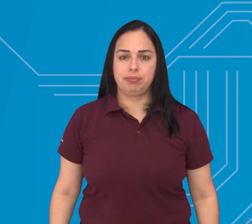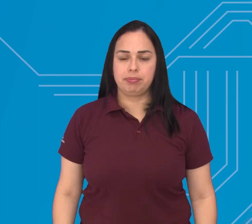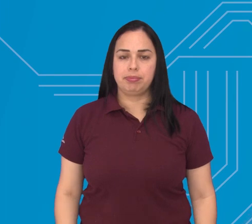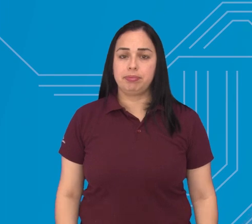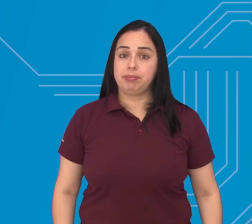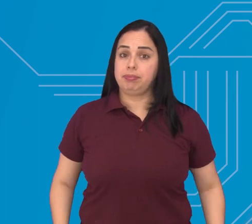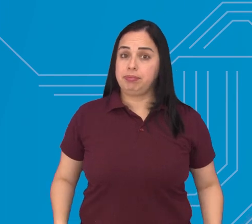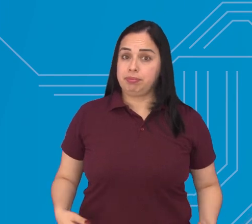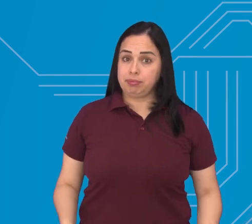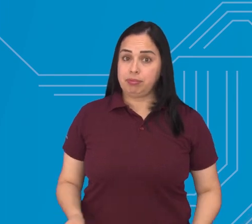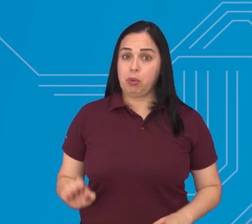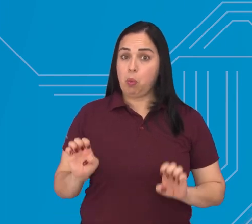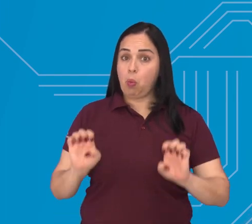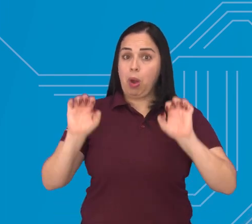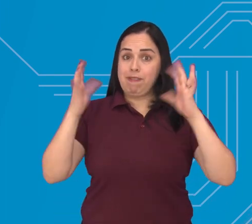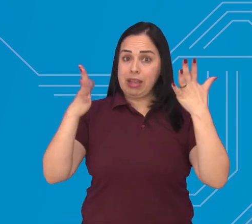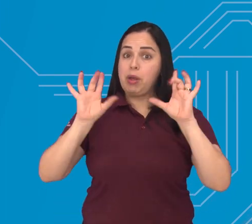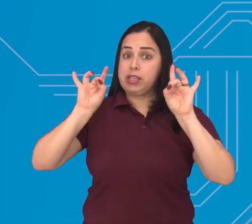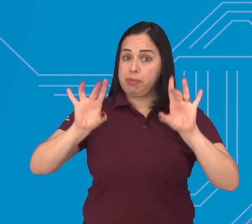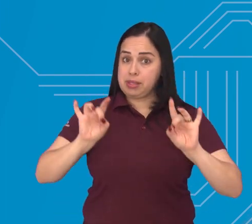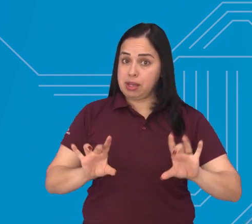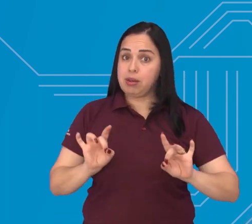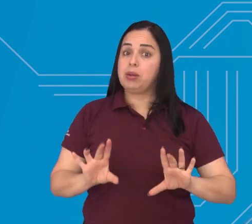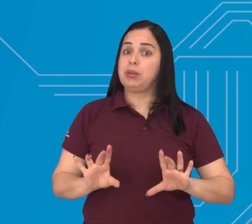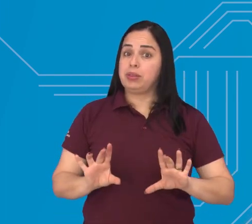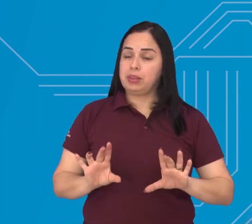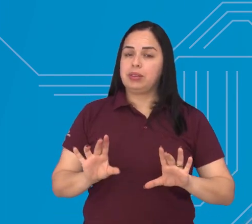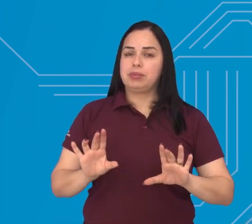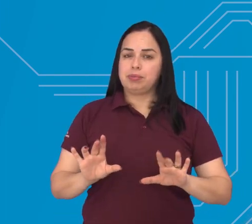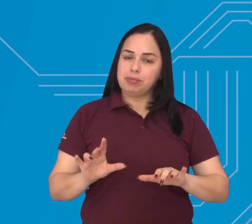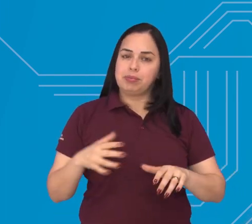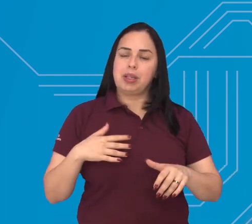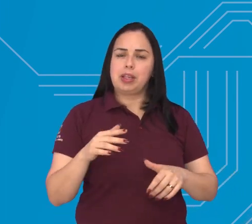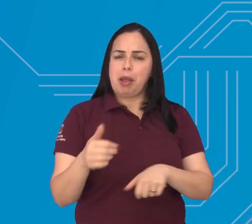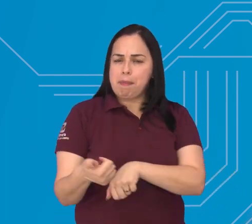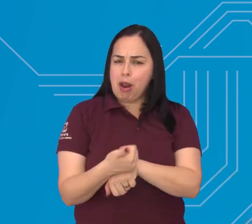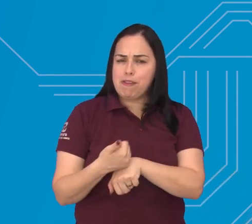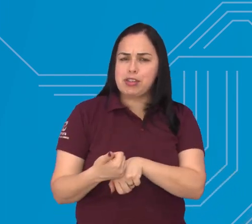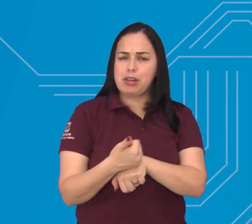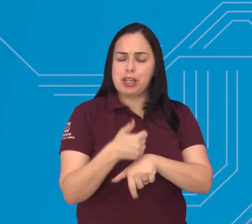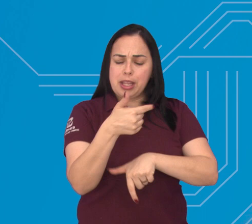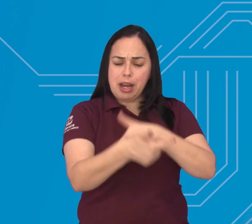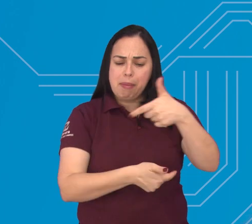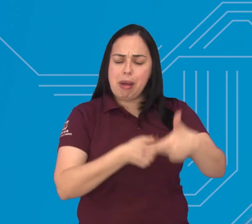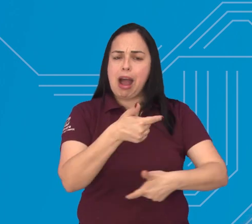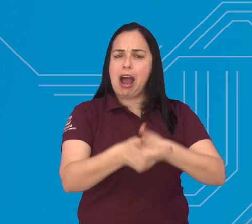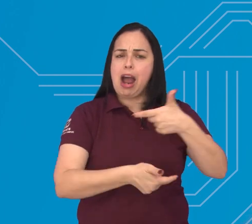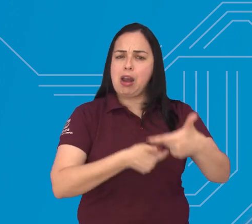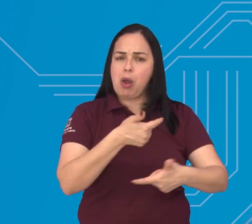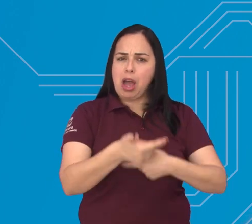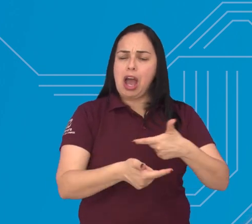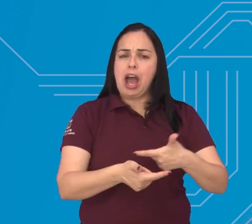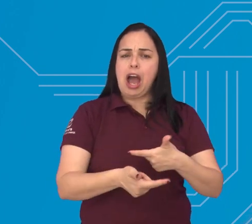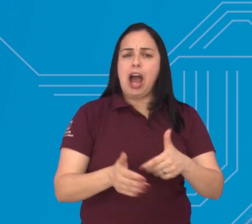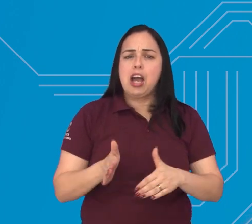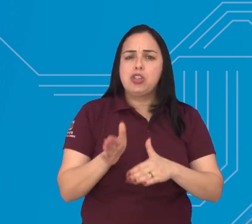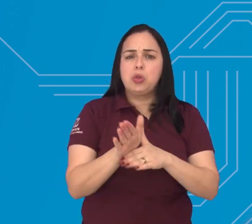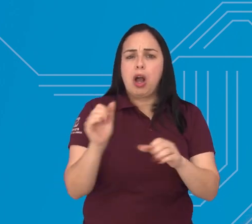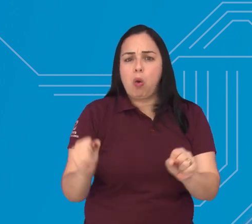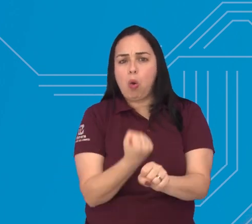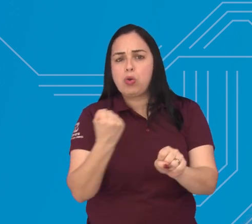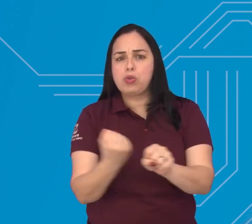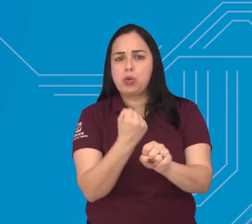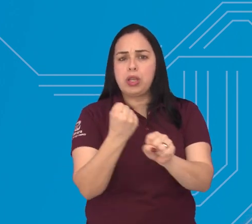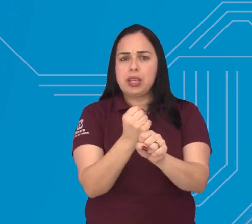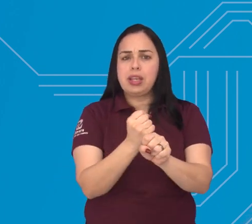obras. E uma cerimônia especial realizada aqui na Câmara condecorou profissionais que atuaram na construção do Memorial Heróis